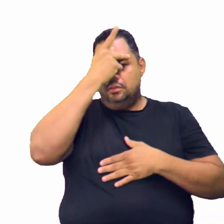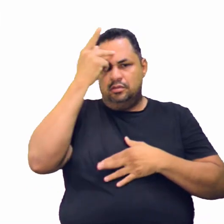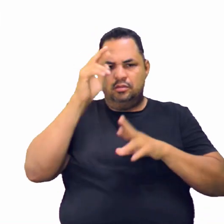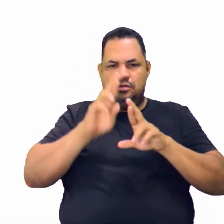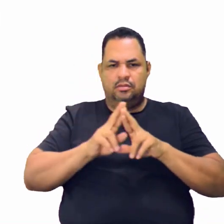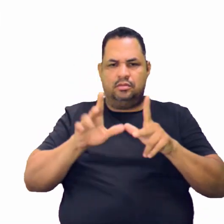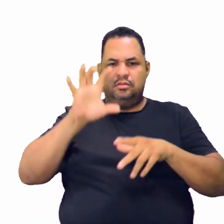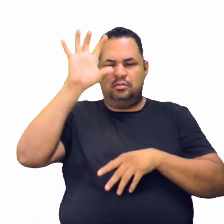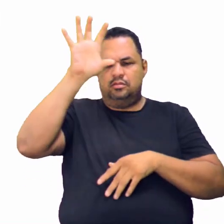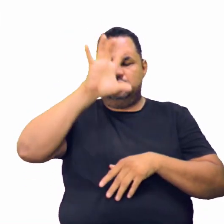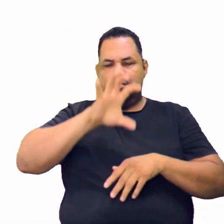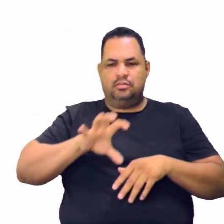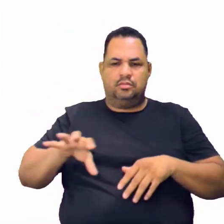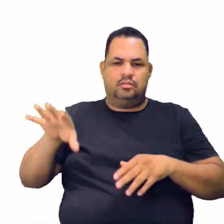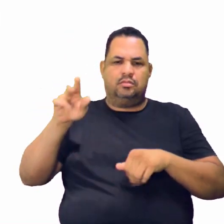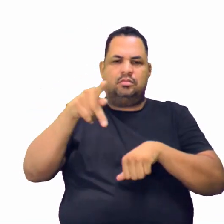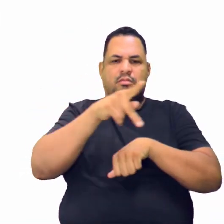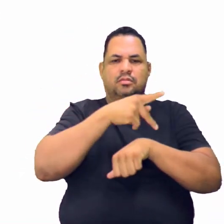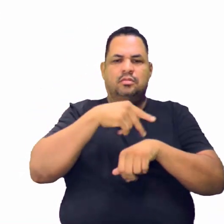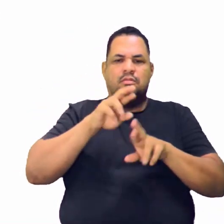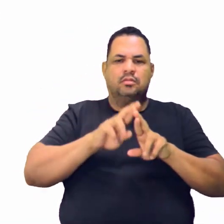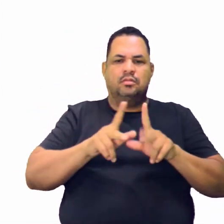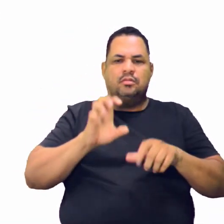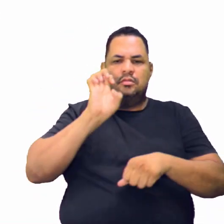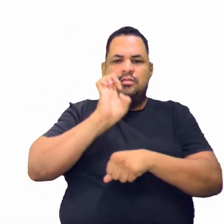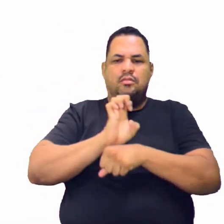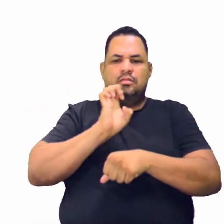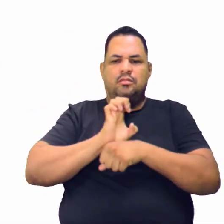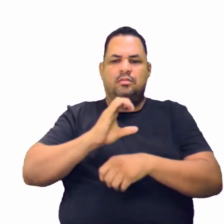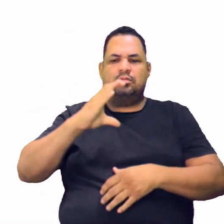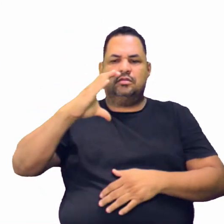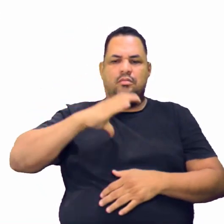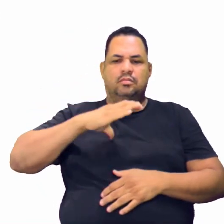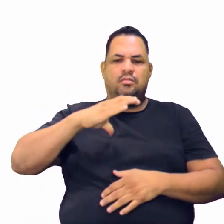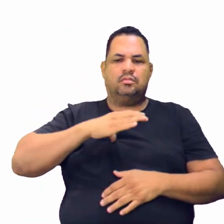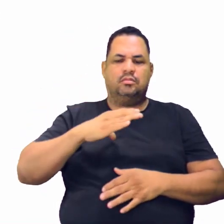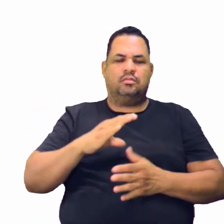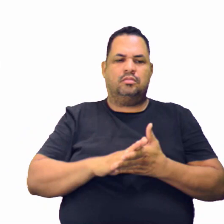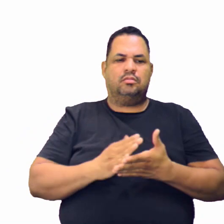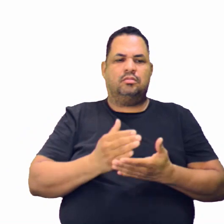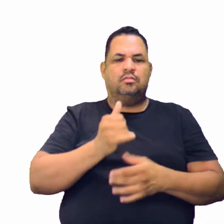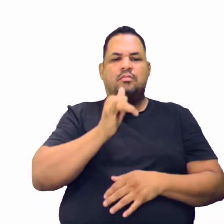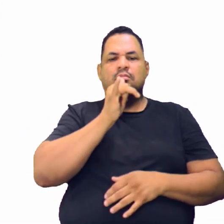de diferentes regiões do país, diferentes estados e cidades.